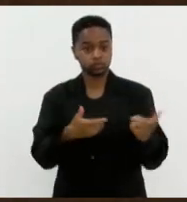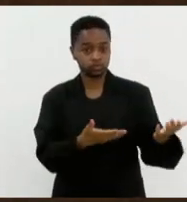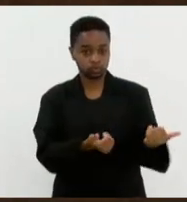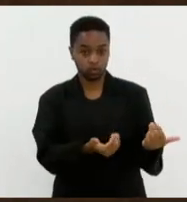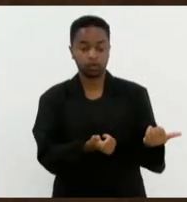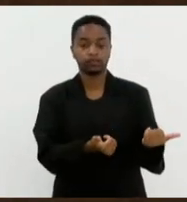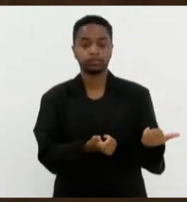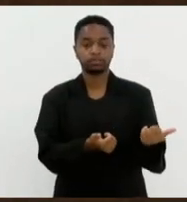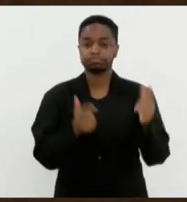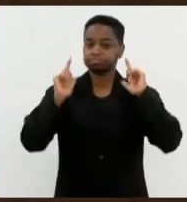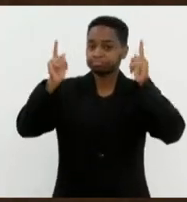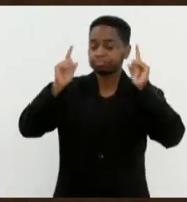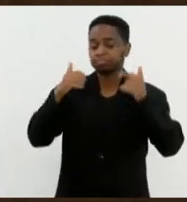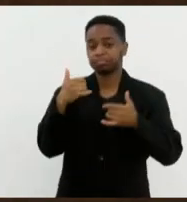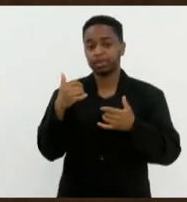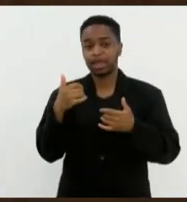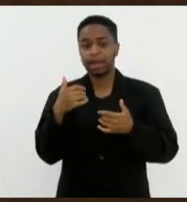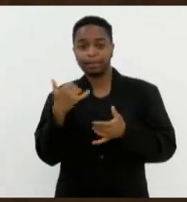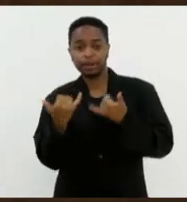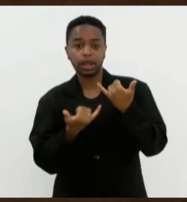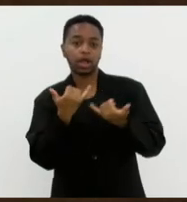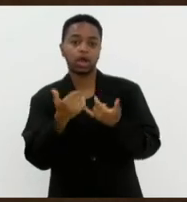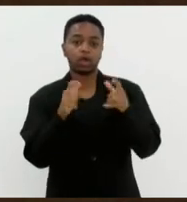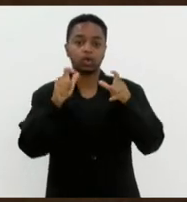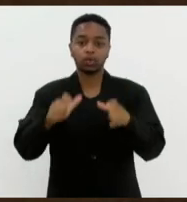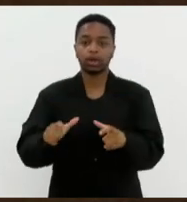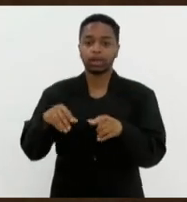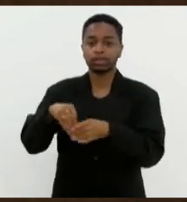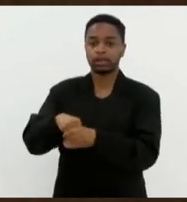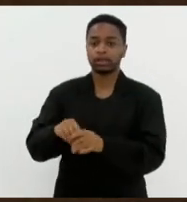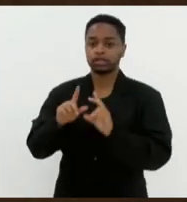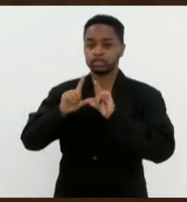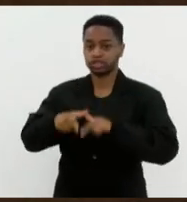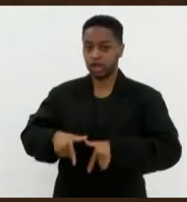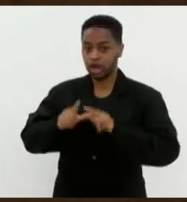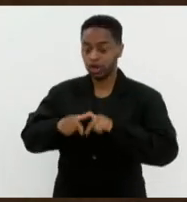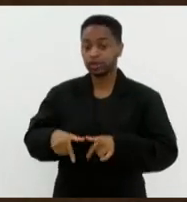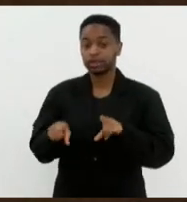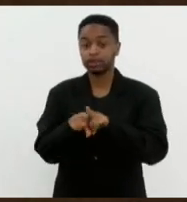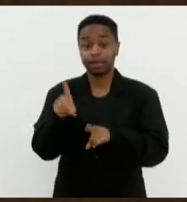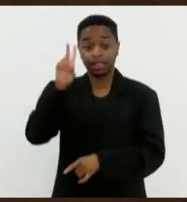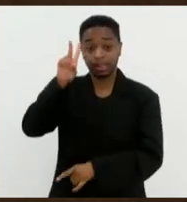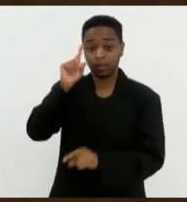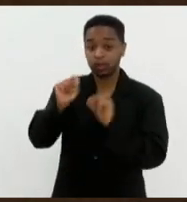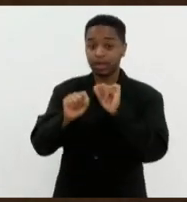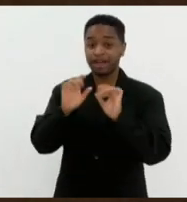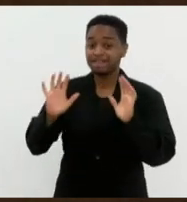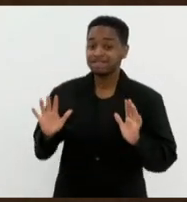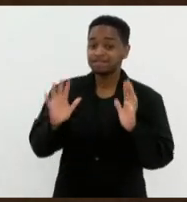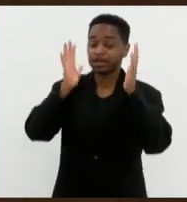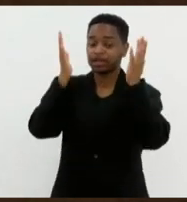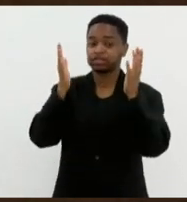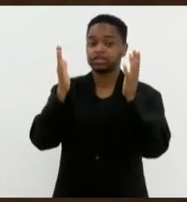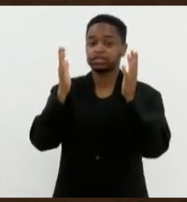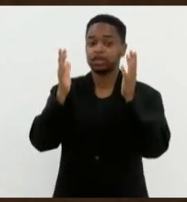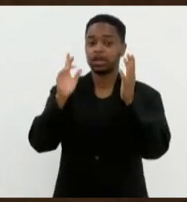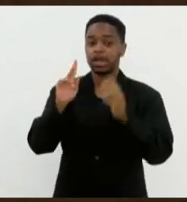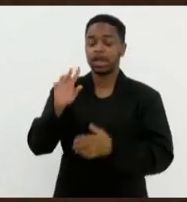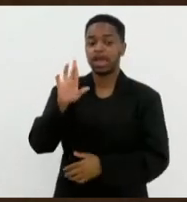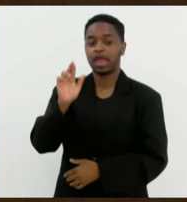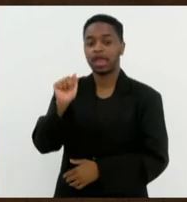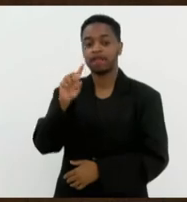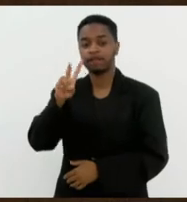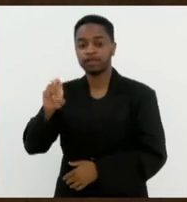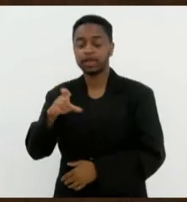estavam se divertindo no território de Israel, lembrando que era uma festa rave, uma festa onde ali